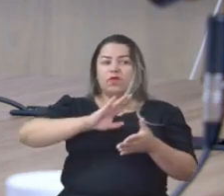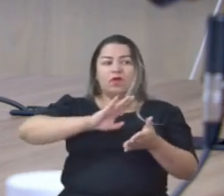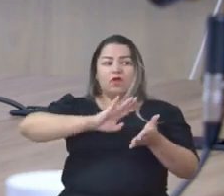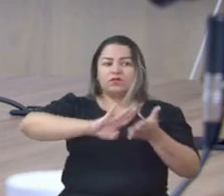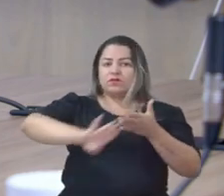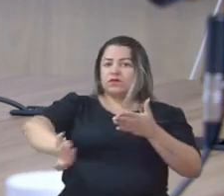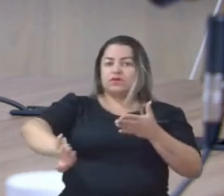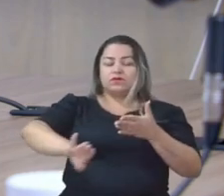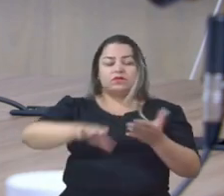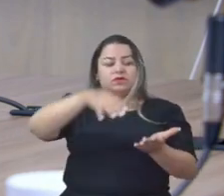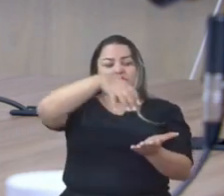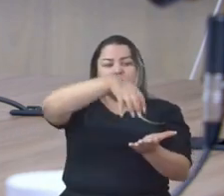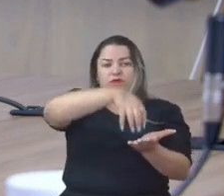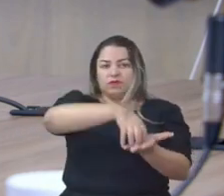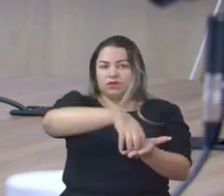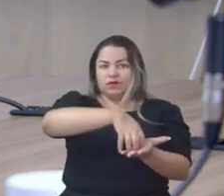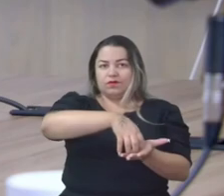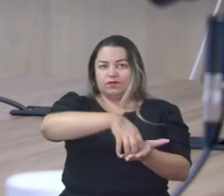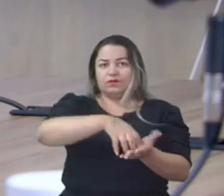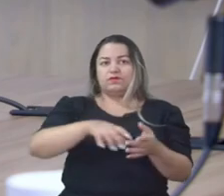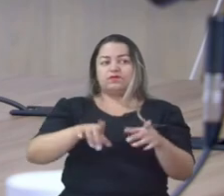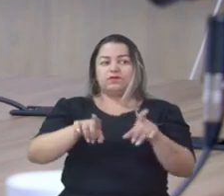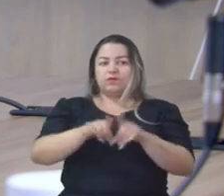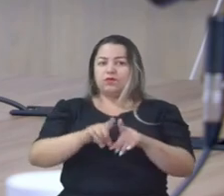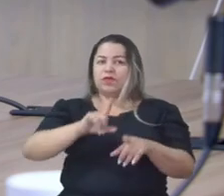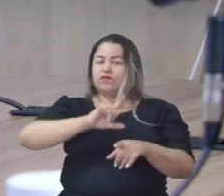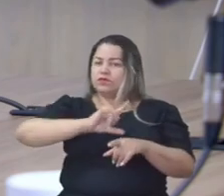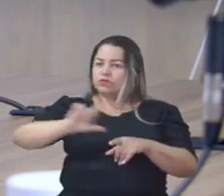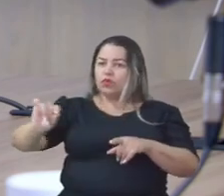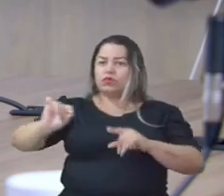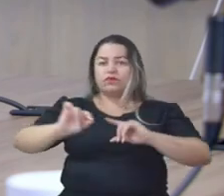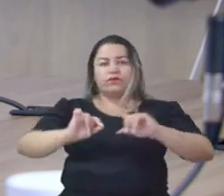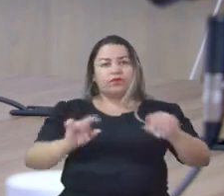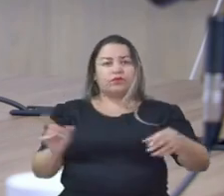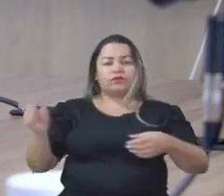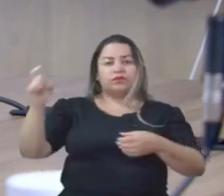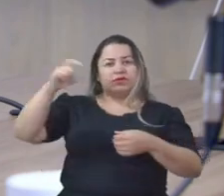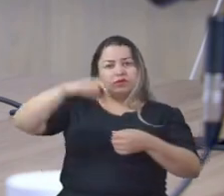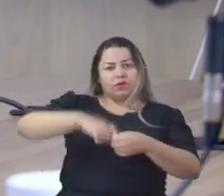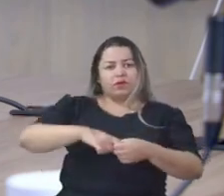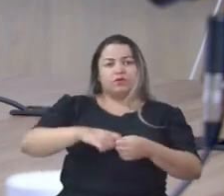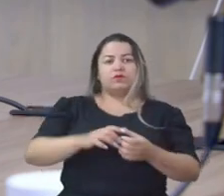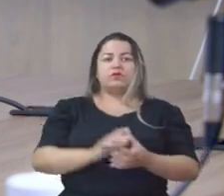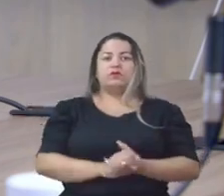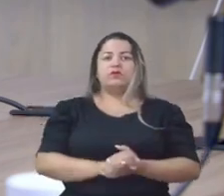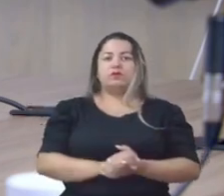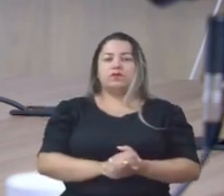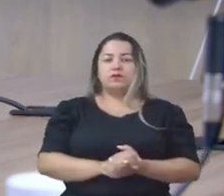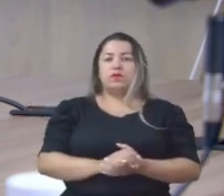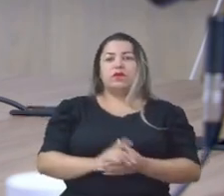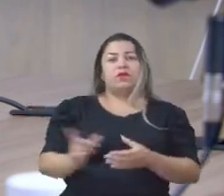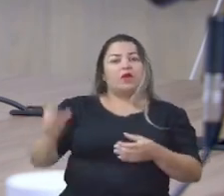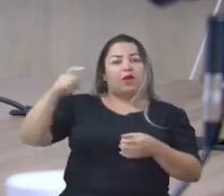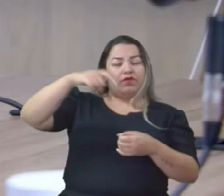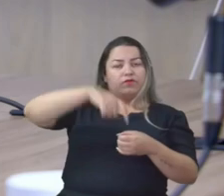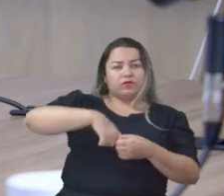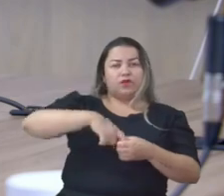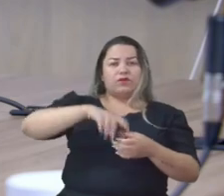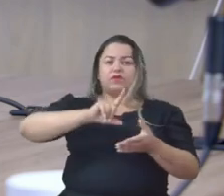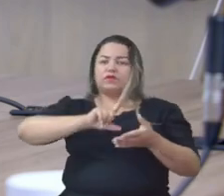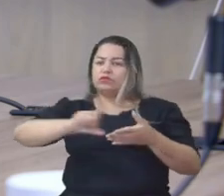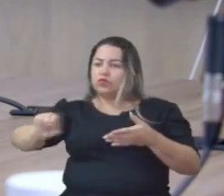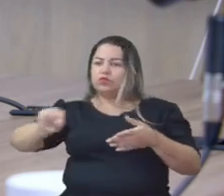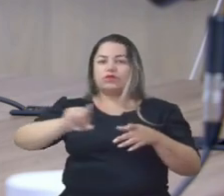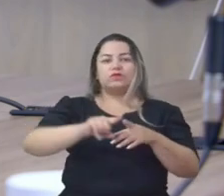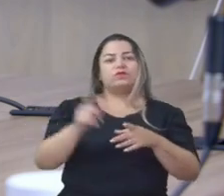expulsos dos seus territórios. E foram sendo expulsos, aí voltavam, então era muito desse conflito. Era expulso, era retomada, era expulso,